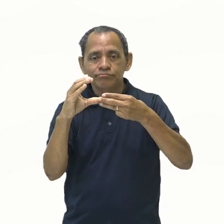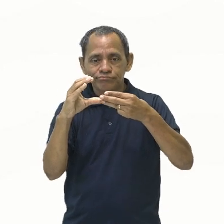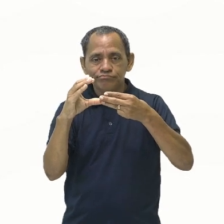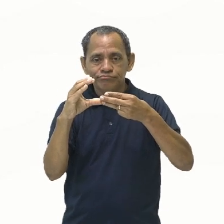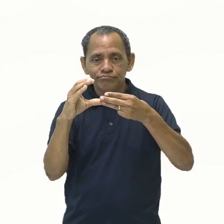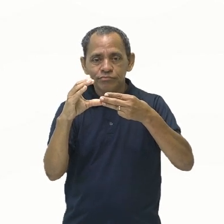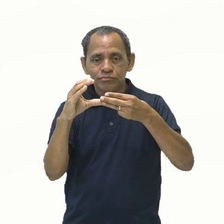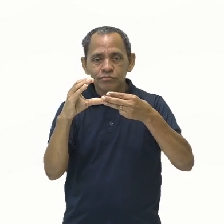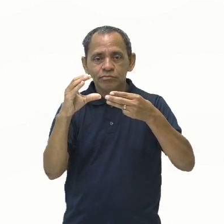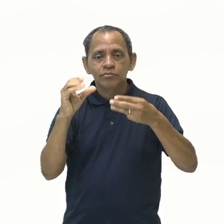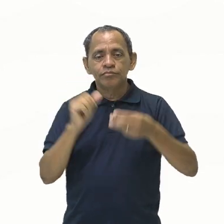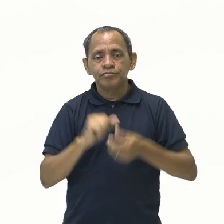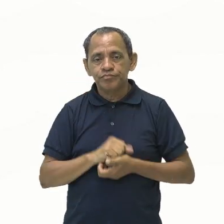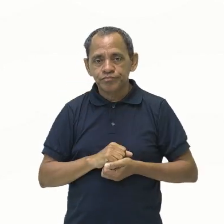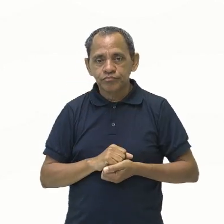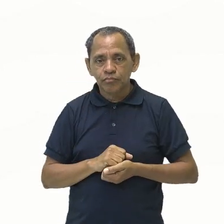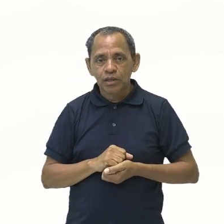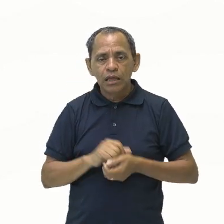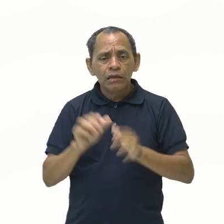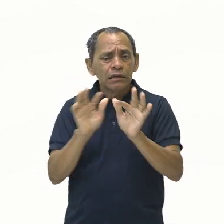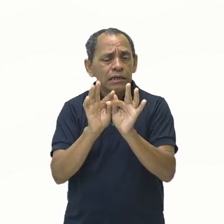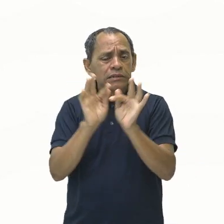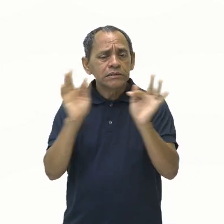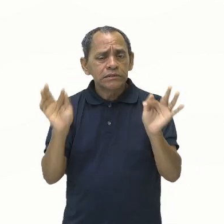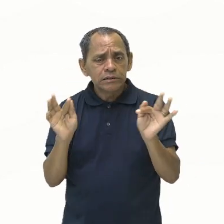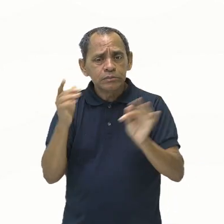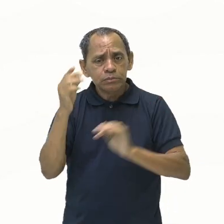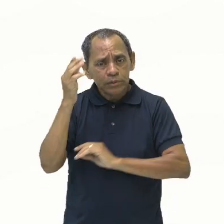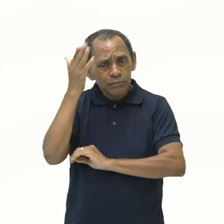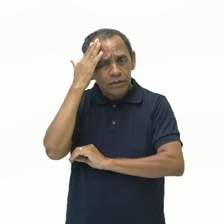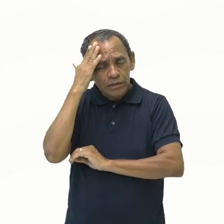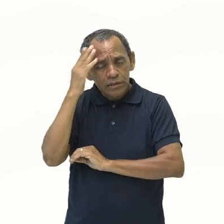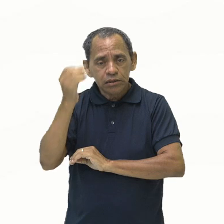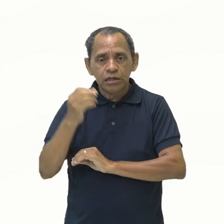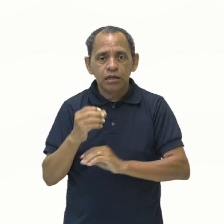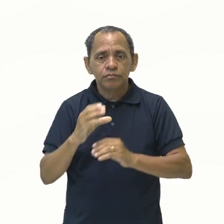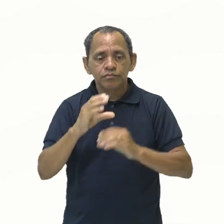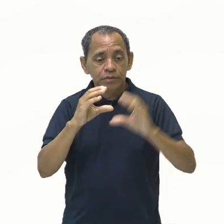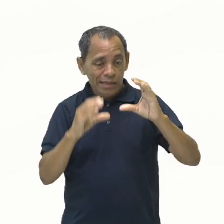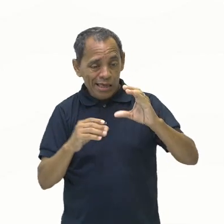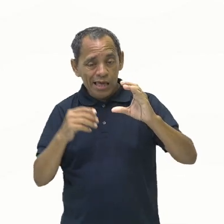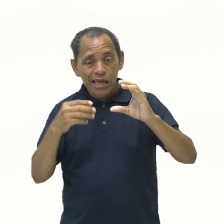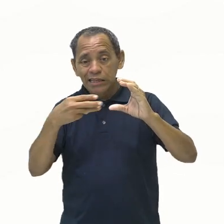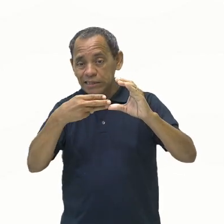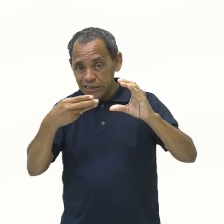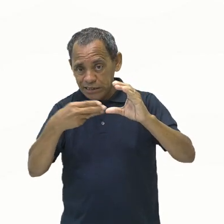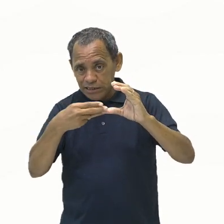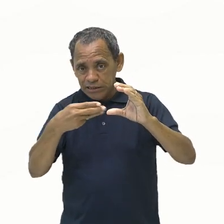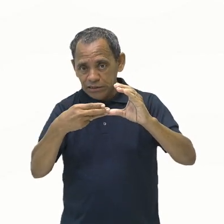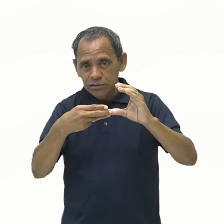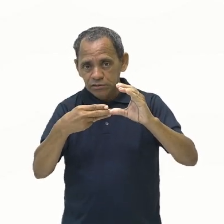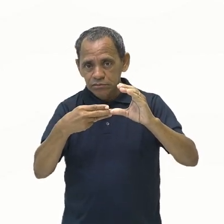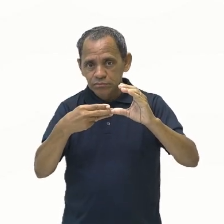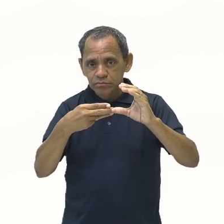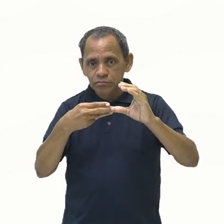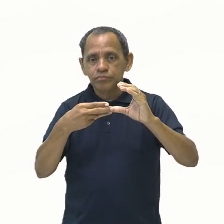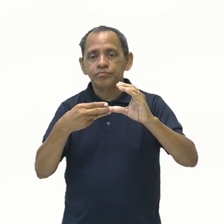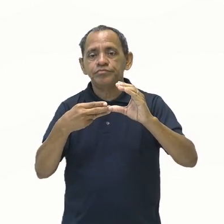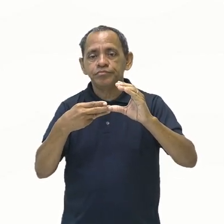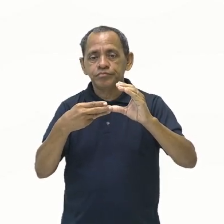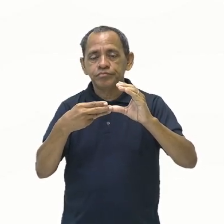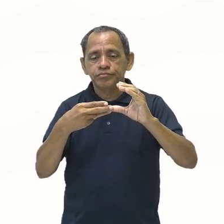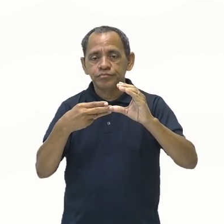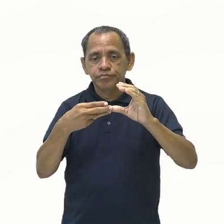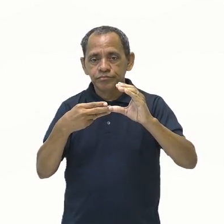3 hidrogênios. Para ficar mais simples para a gente, ó, esse carbono tem 3 hidrogênios, está aqui, ó, carbono com 3